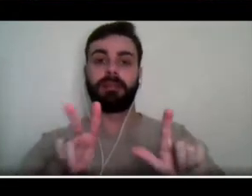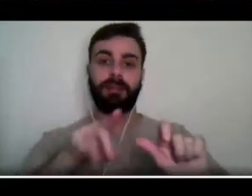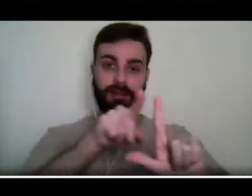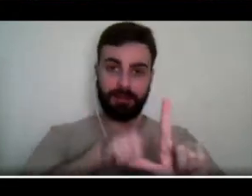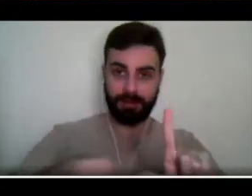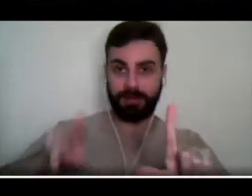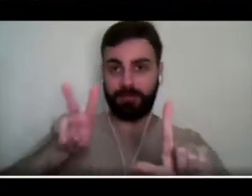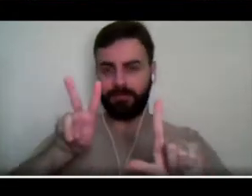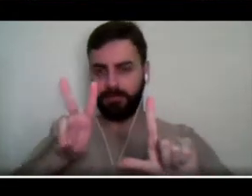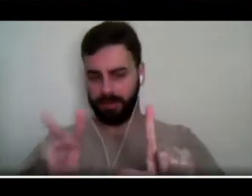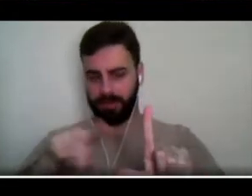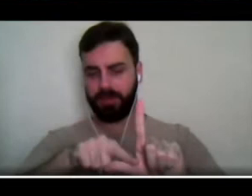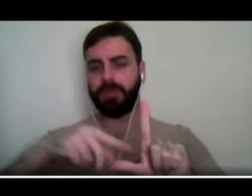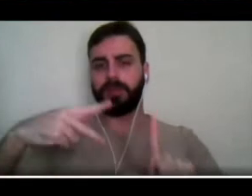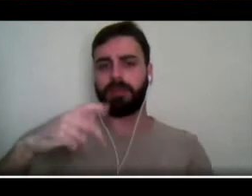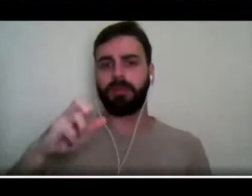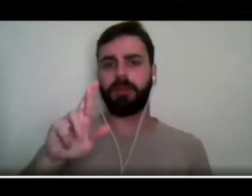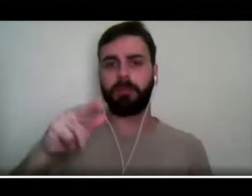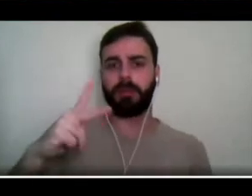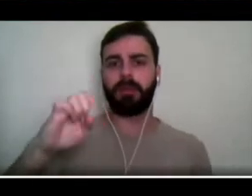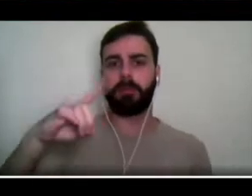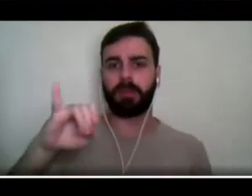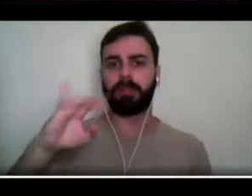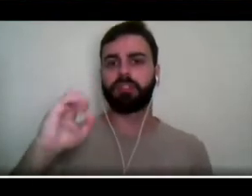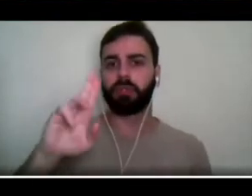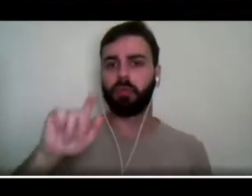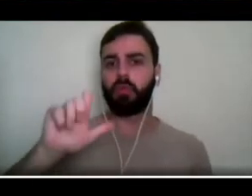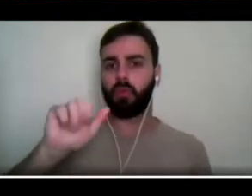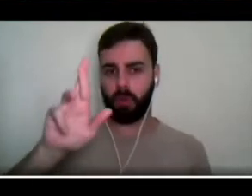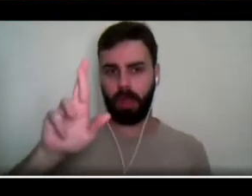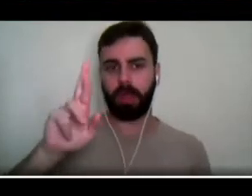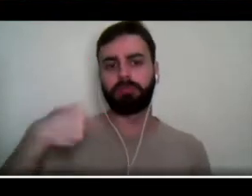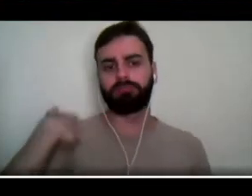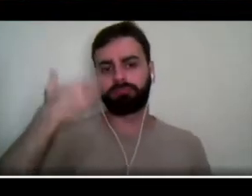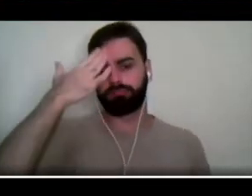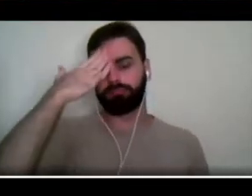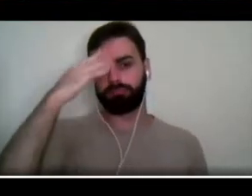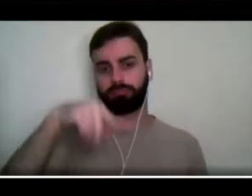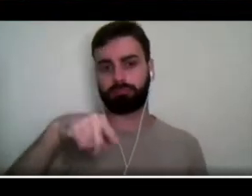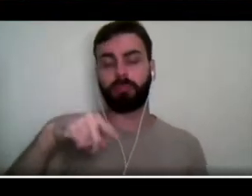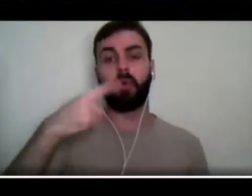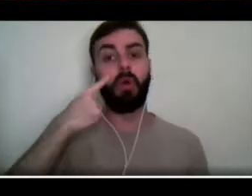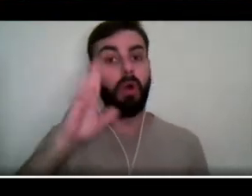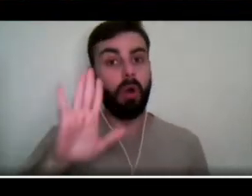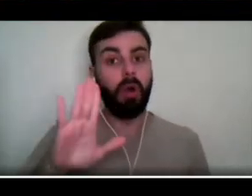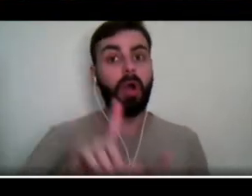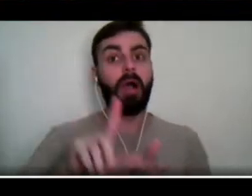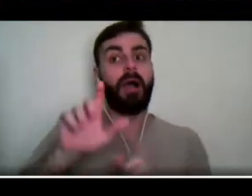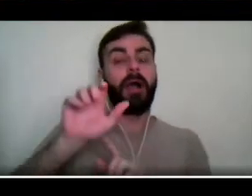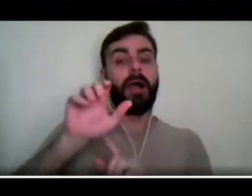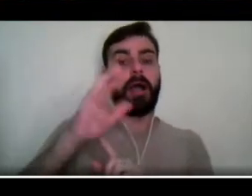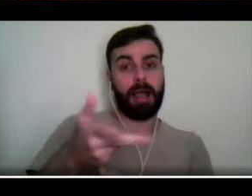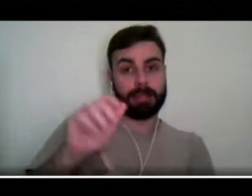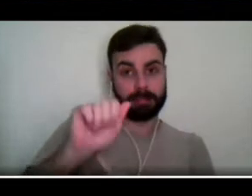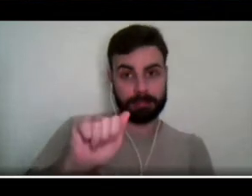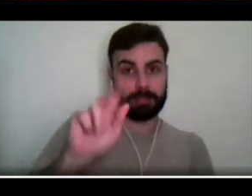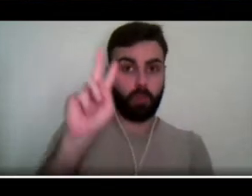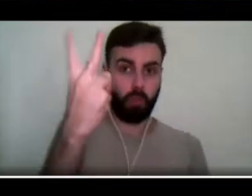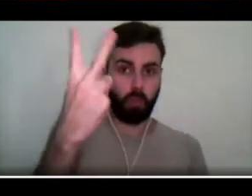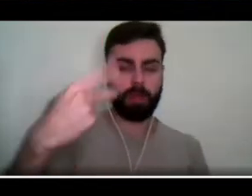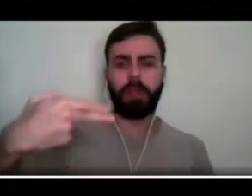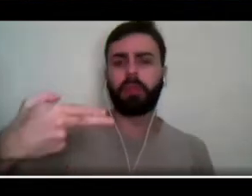Isso aqui, eu sei que a aceleração ao quadrado é a aceleração perpendicular ao quadrado